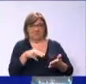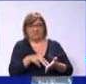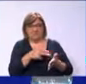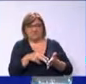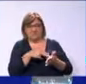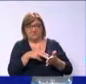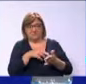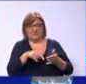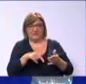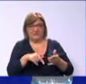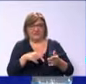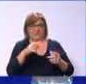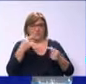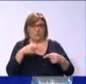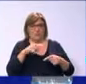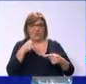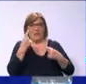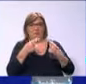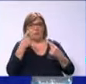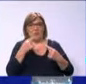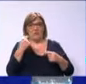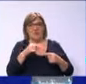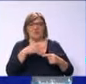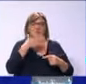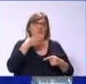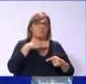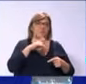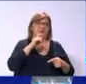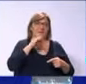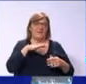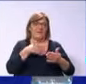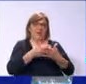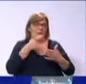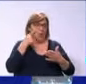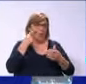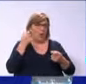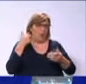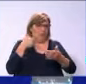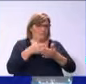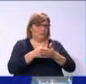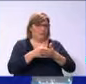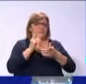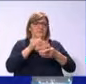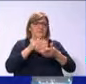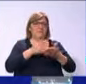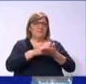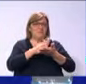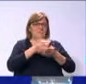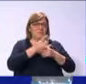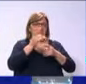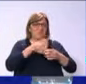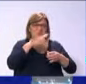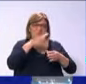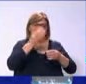que daqui sair foi inventar alguma coisa ou pelo menos que seja dado conhecimento dentro de pouco tempo do que é que está a passar porque são